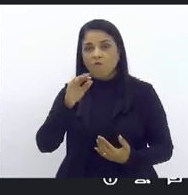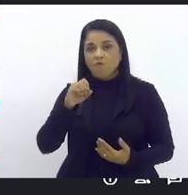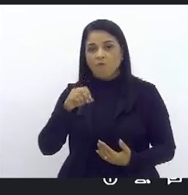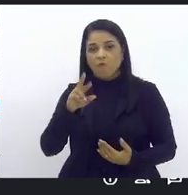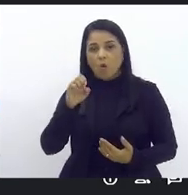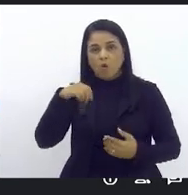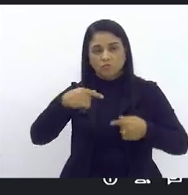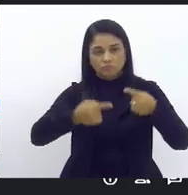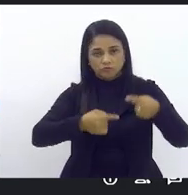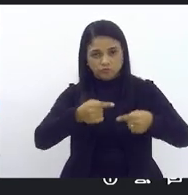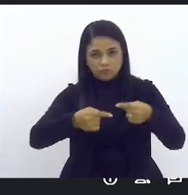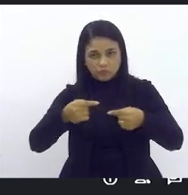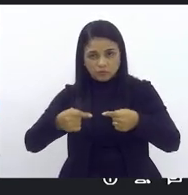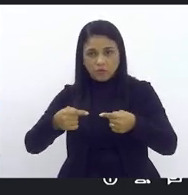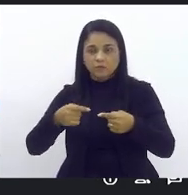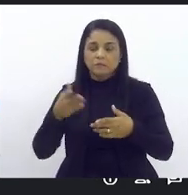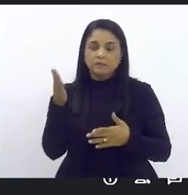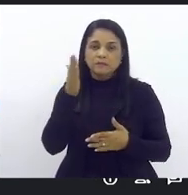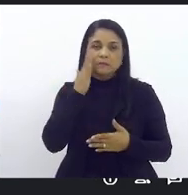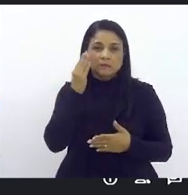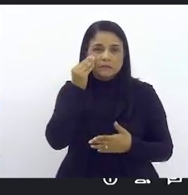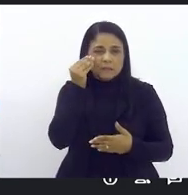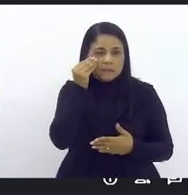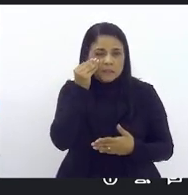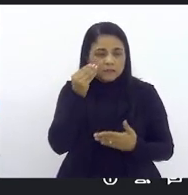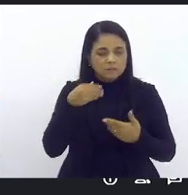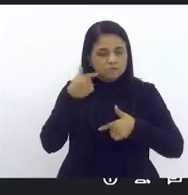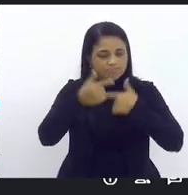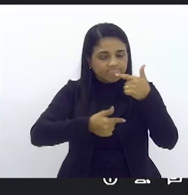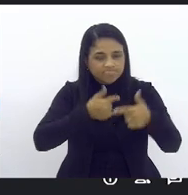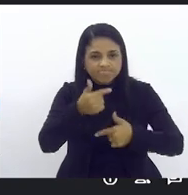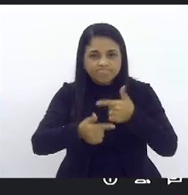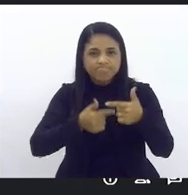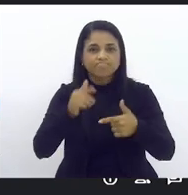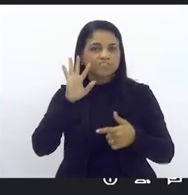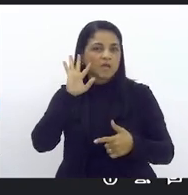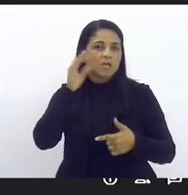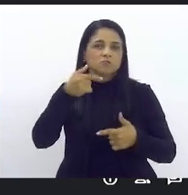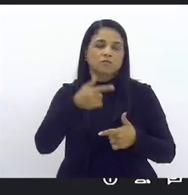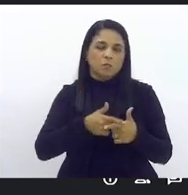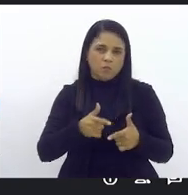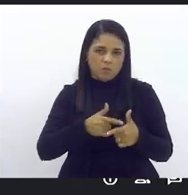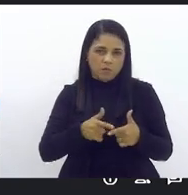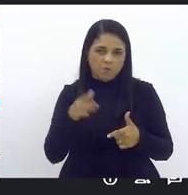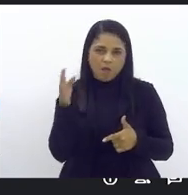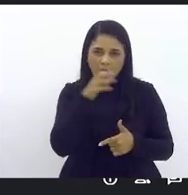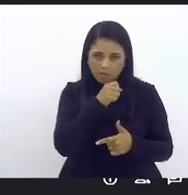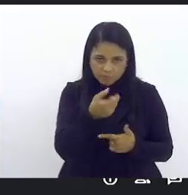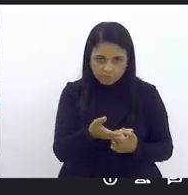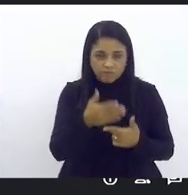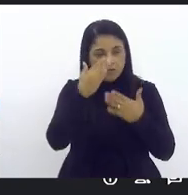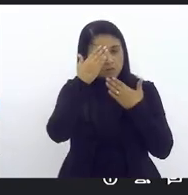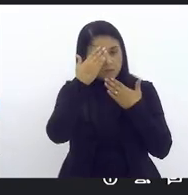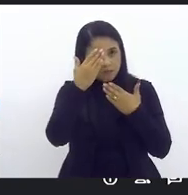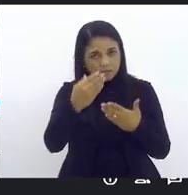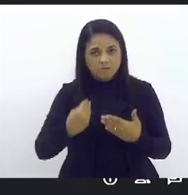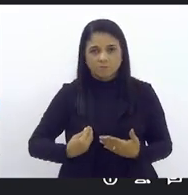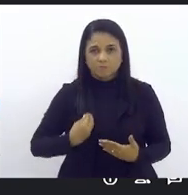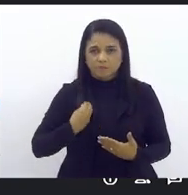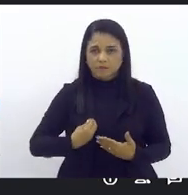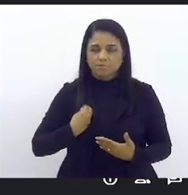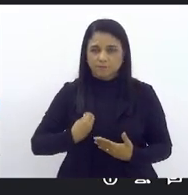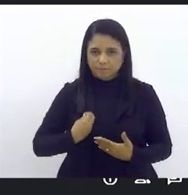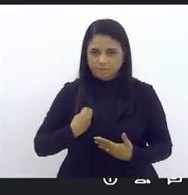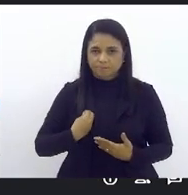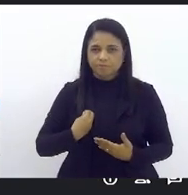discussões, e a gente está correndo em quanto tempo para poder resolver essa situação. Então, agradeço a